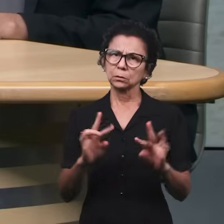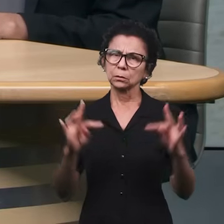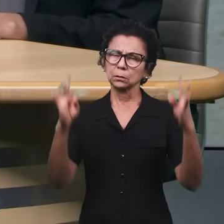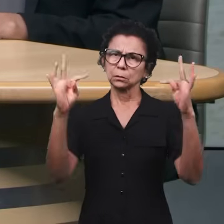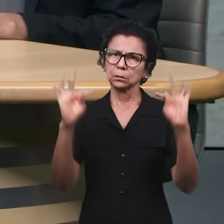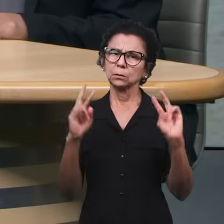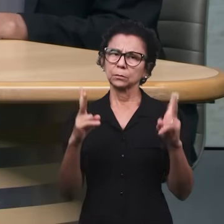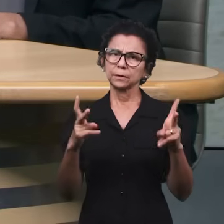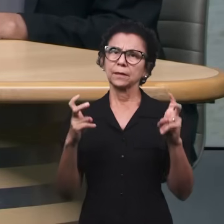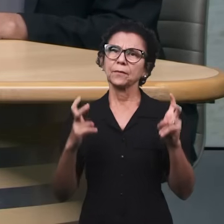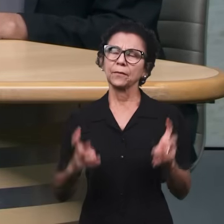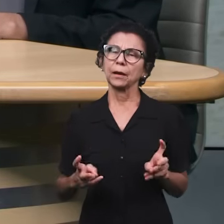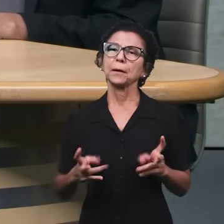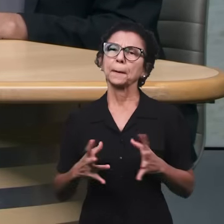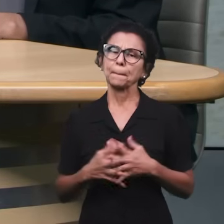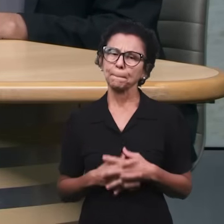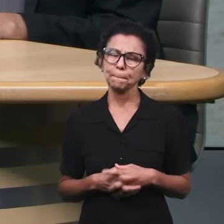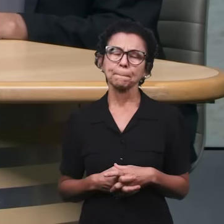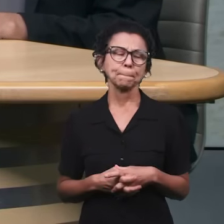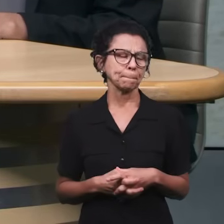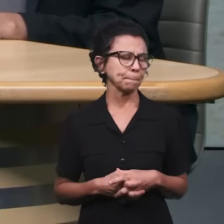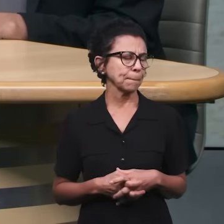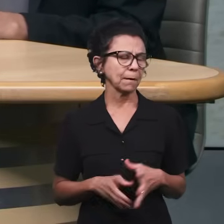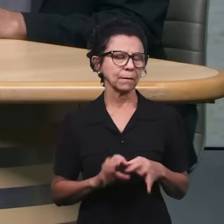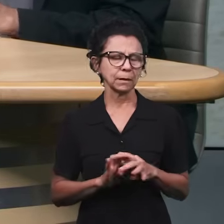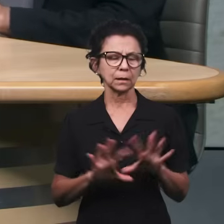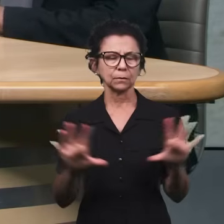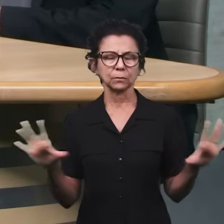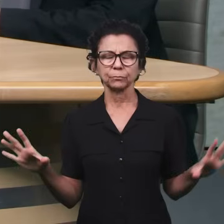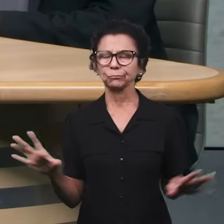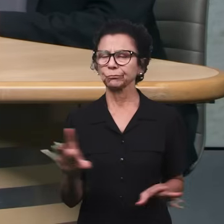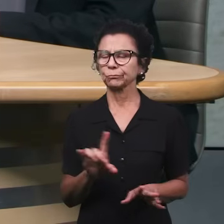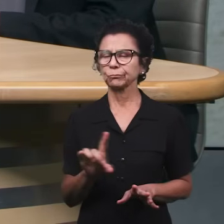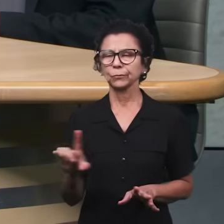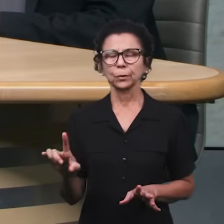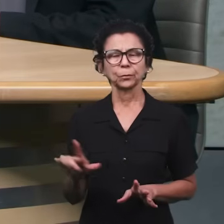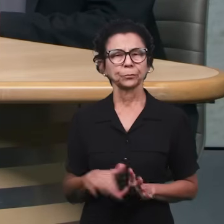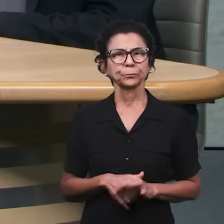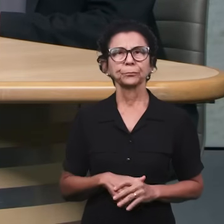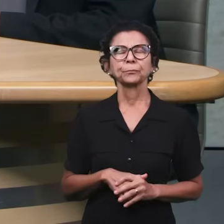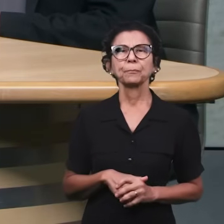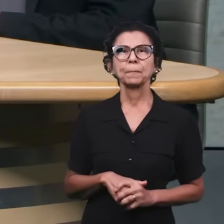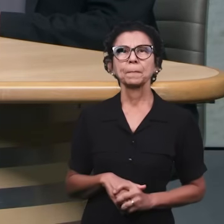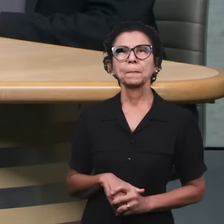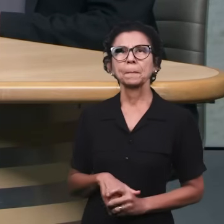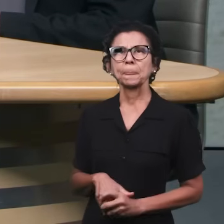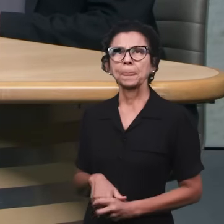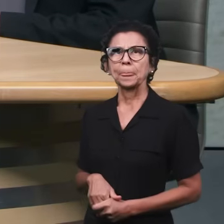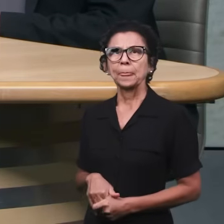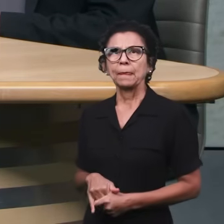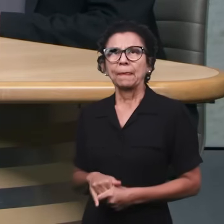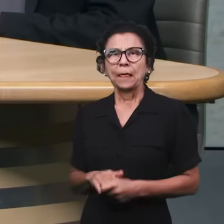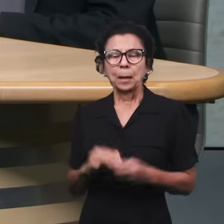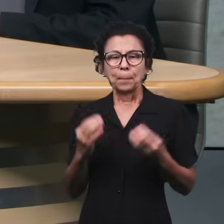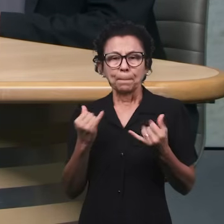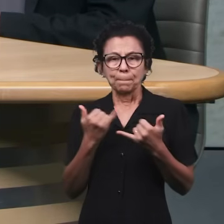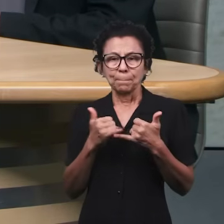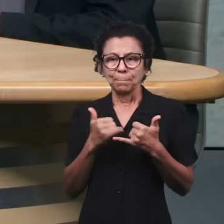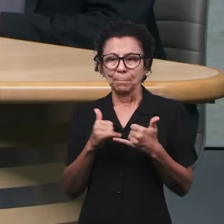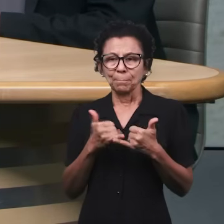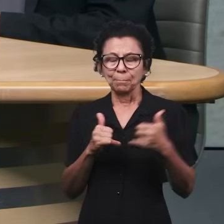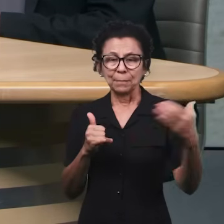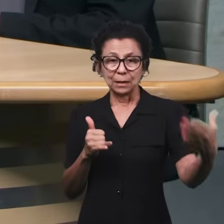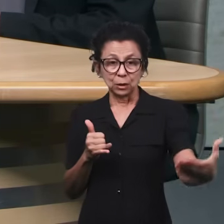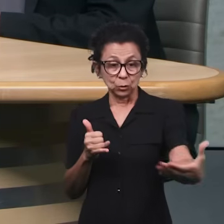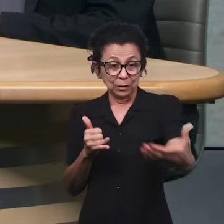ser observado, né? De não se deixar dominar. Essa é muito boa. Você falou assim, o corpo, parece que o telefone, né, ele